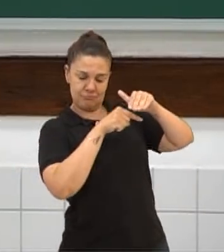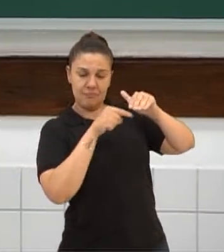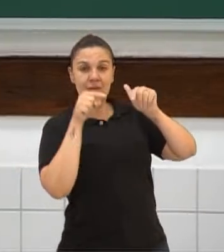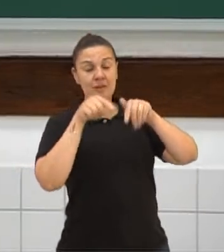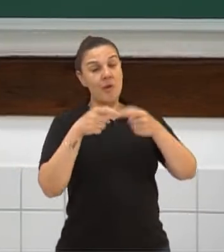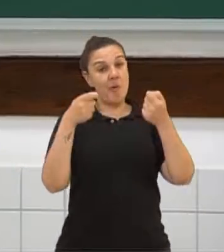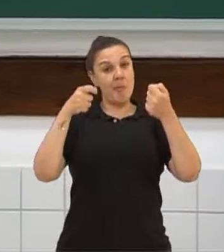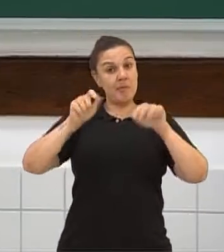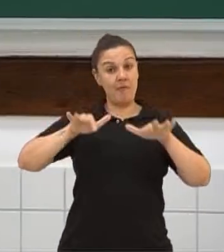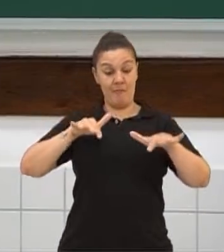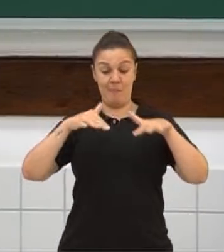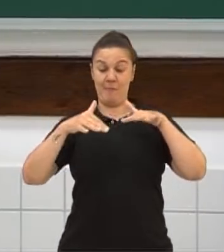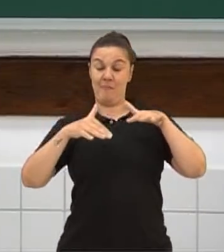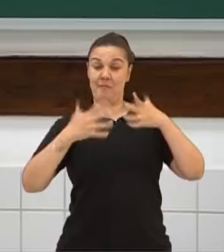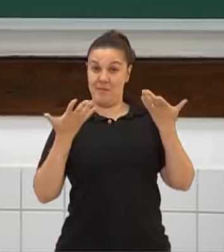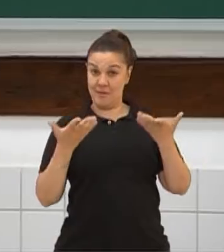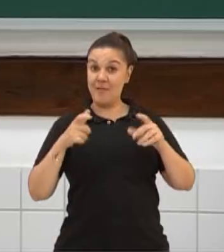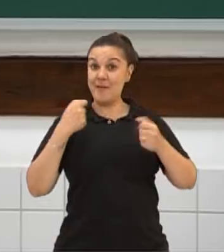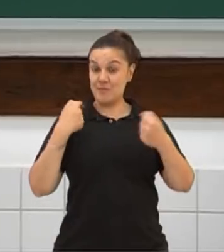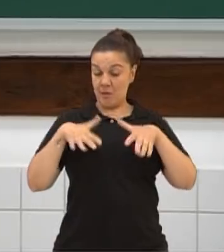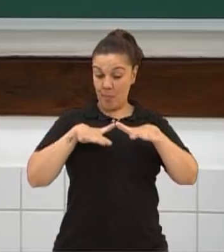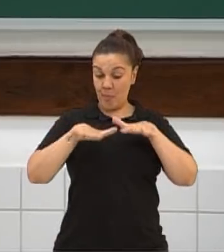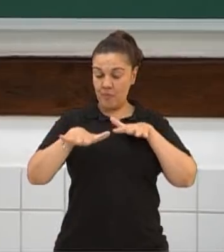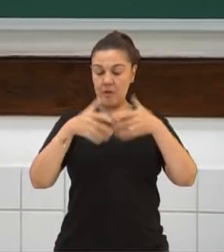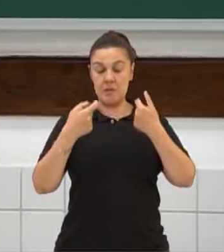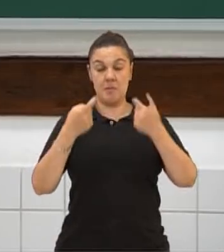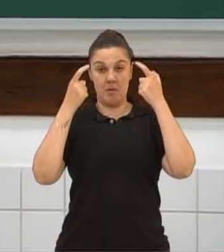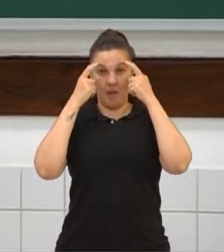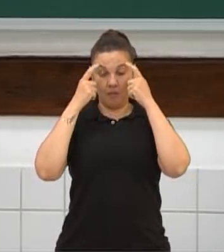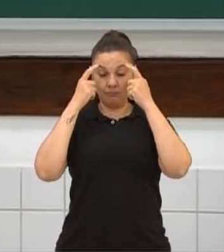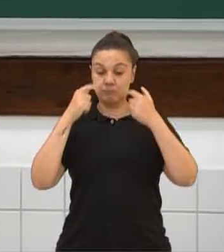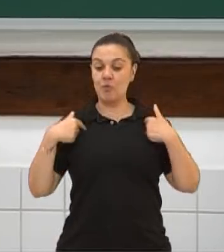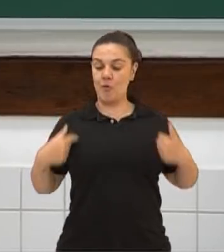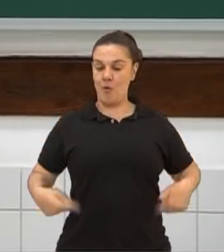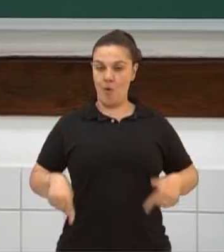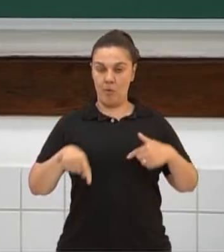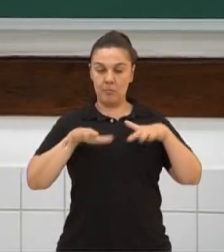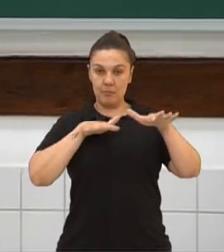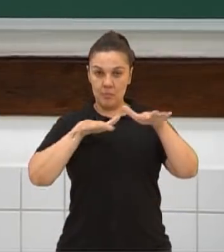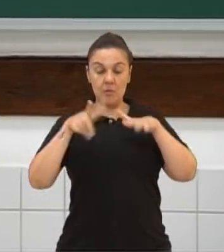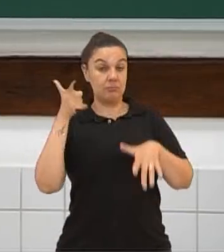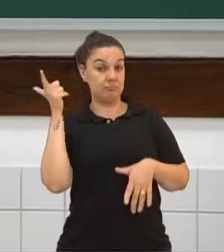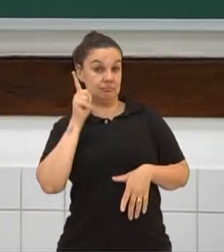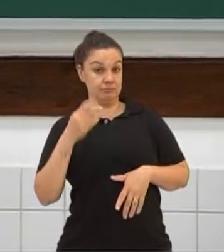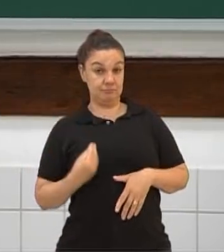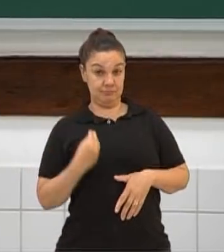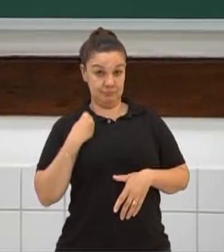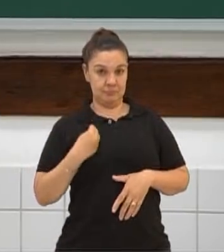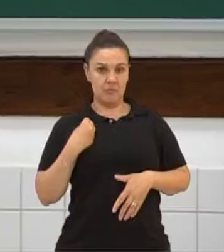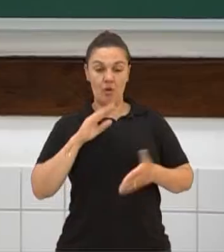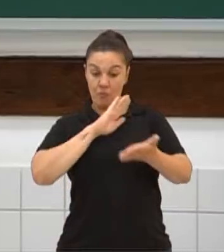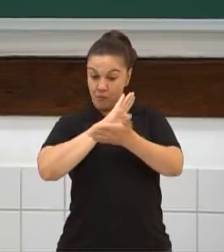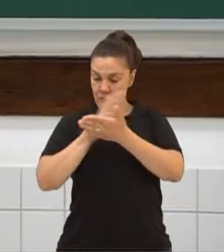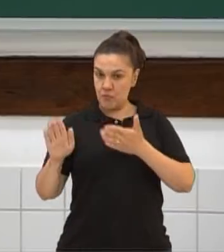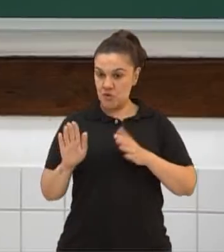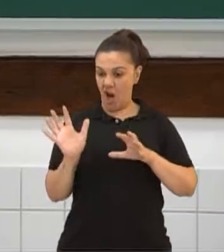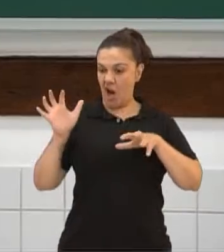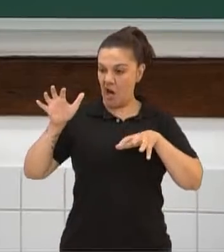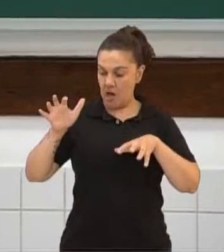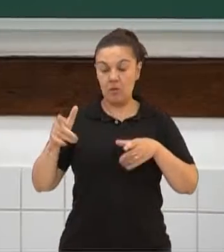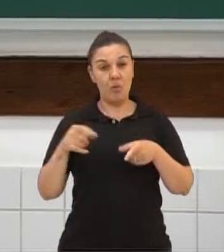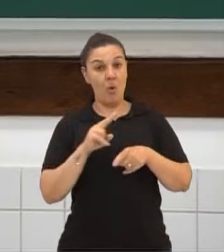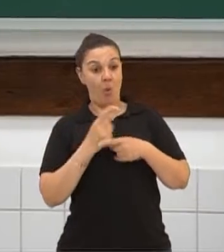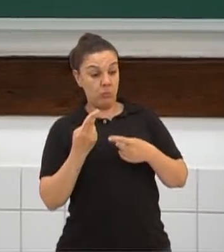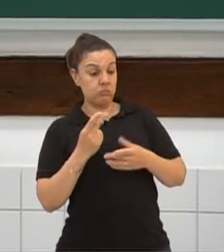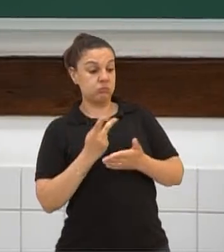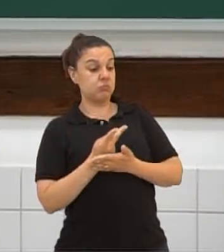se movimentar, ele precisava desenvolver as suas capacidades físicas para a sobrevivência. Desde fugir de uma presa, quando